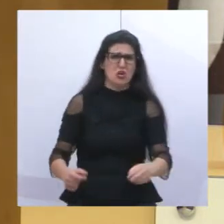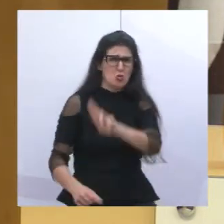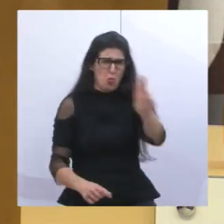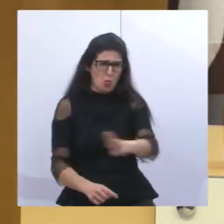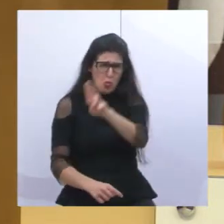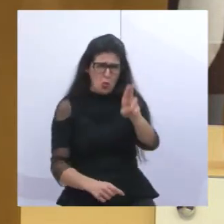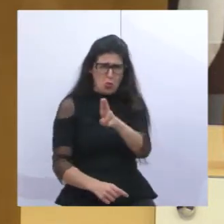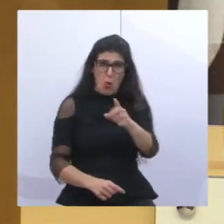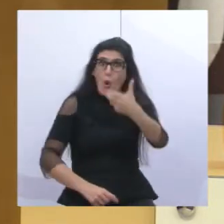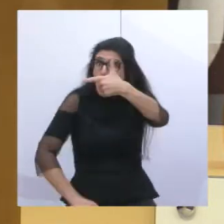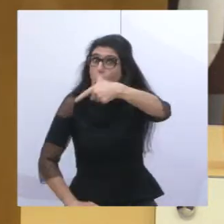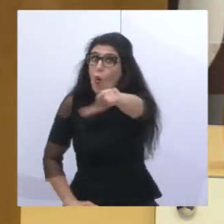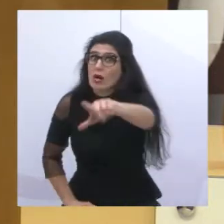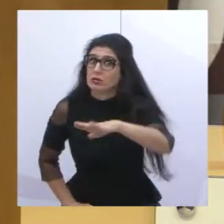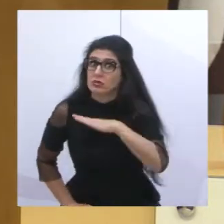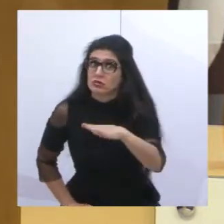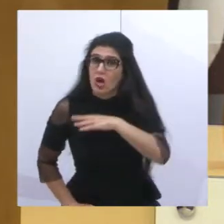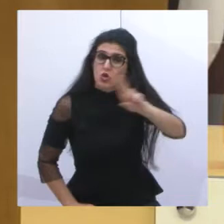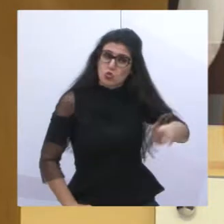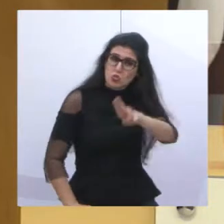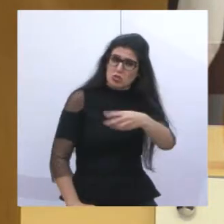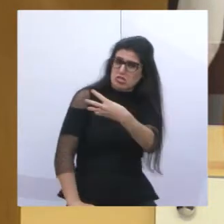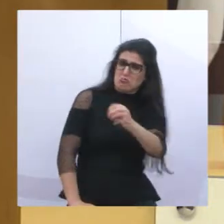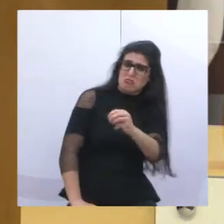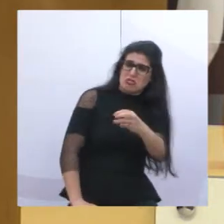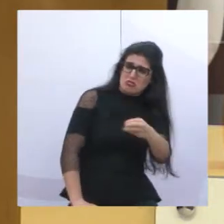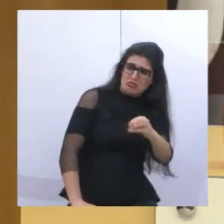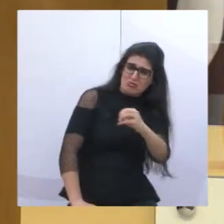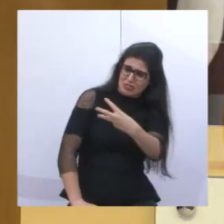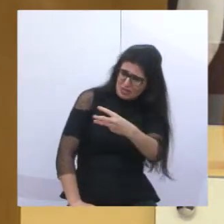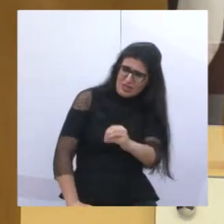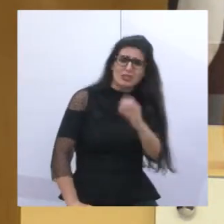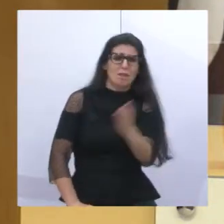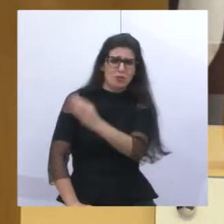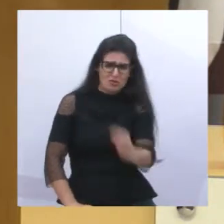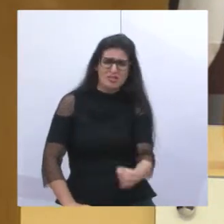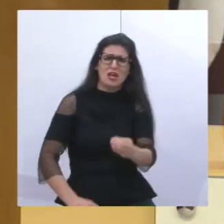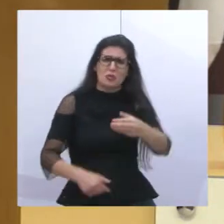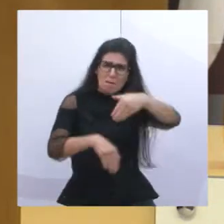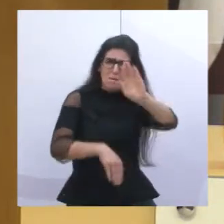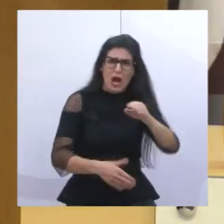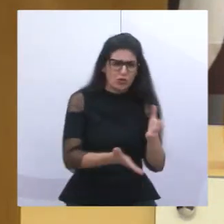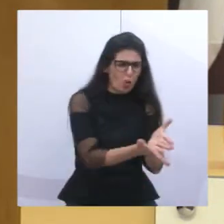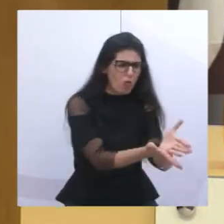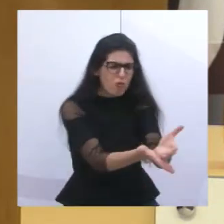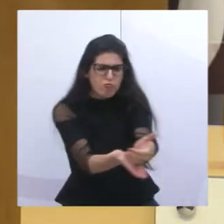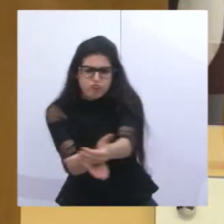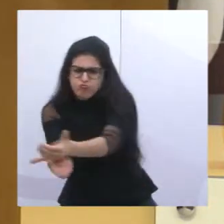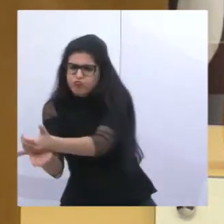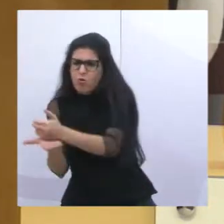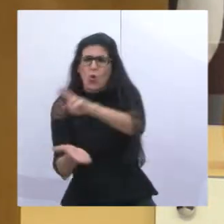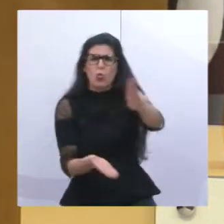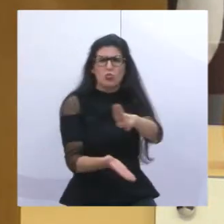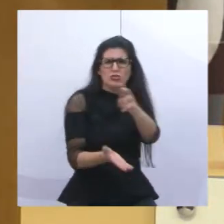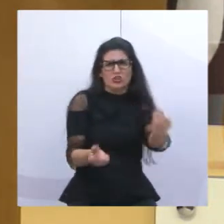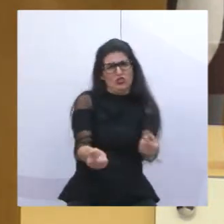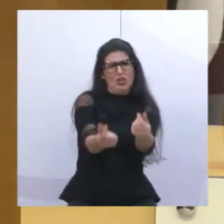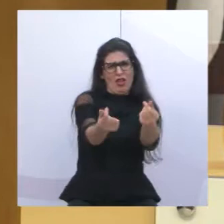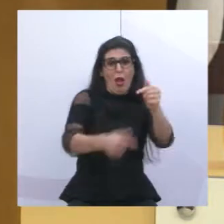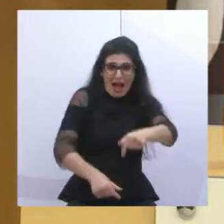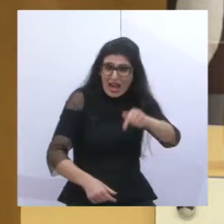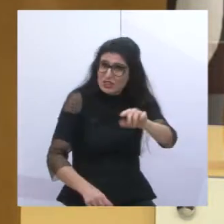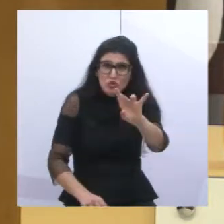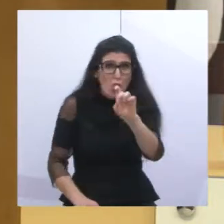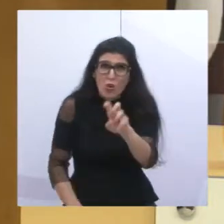Eu acho que não cabe aqui eu entrar nessa discussão, por causa do tempo é muito curto. Mas, então, eu quero que nós possamos fazer a seguinte